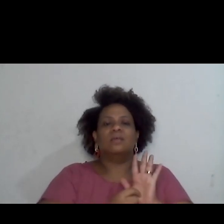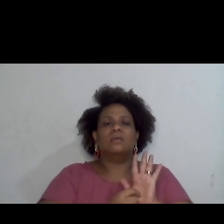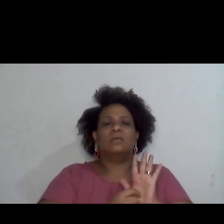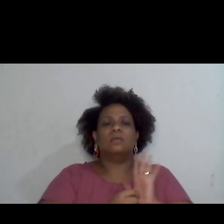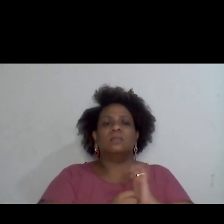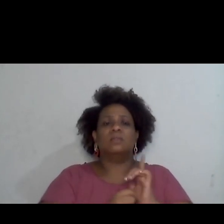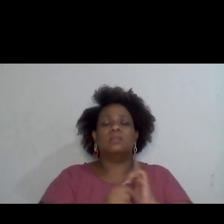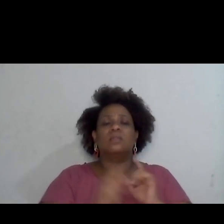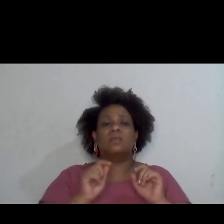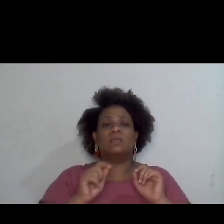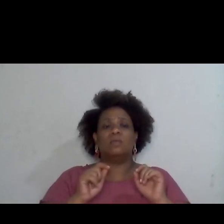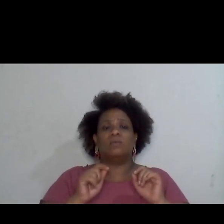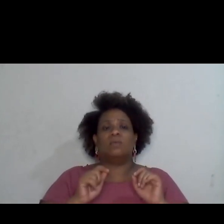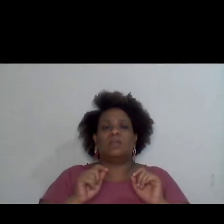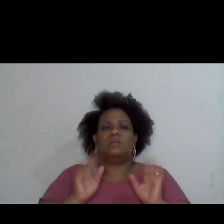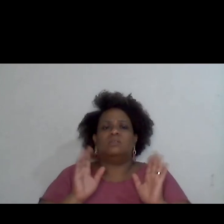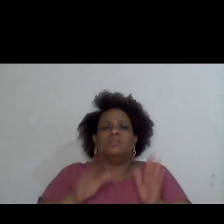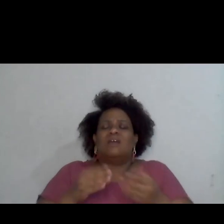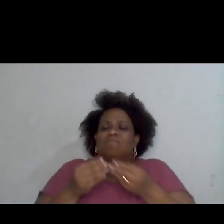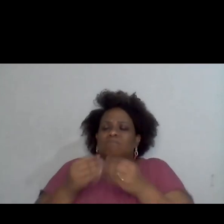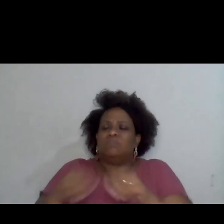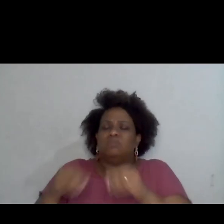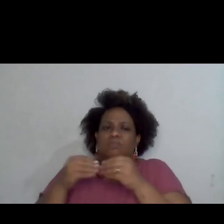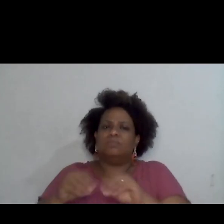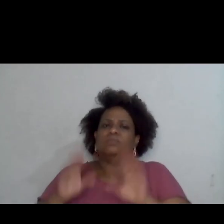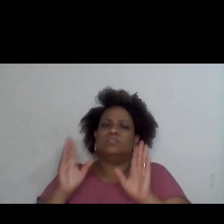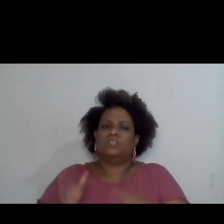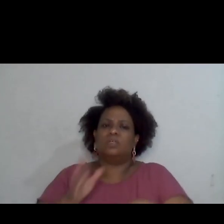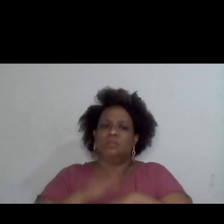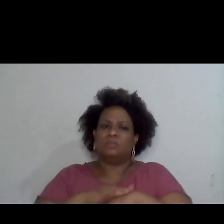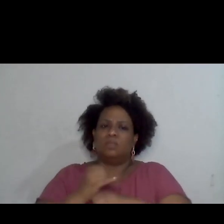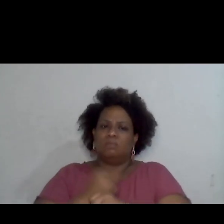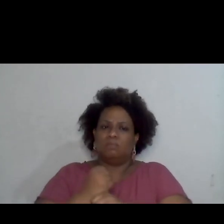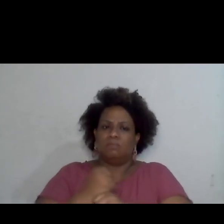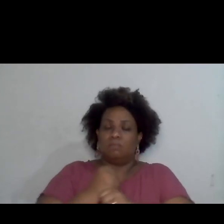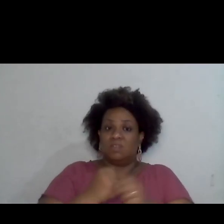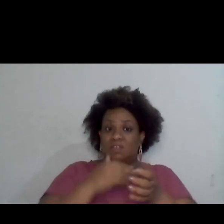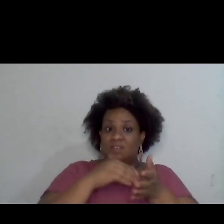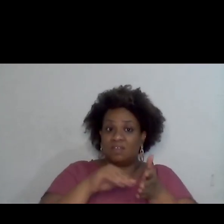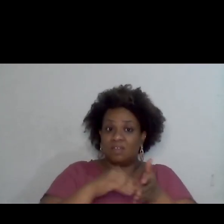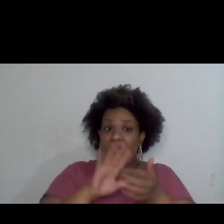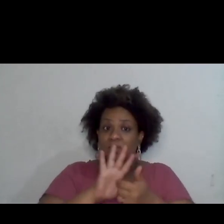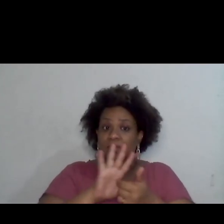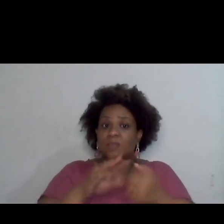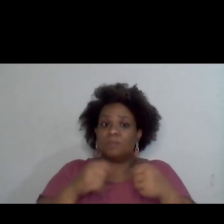por atualização há um tempo. Então, quando o secretário faz uma apresentação falando sobre a necessidade de atualização, porque nós